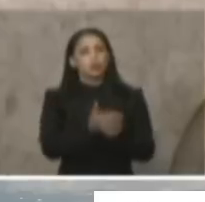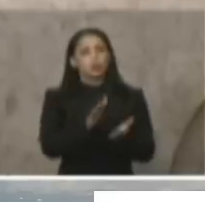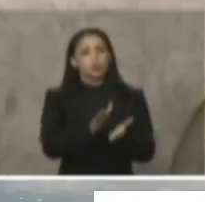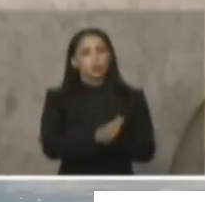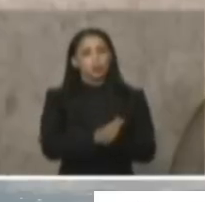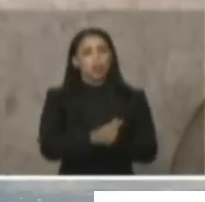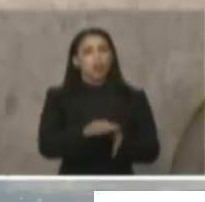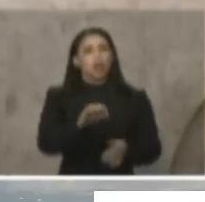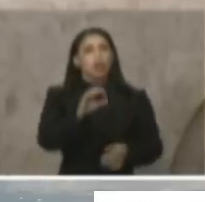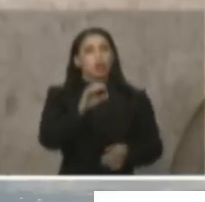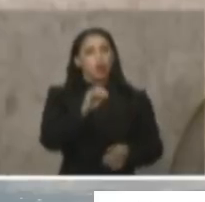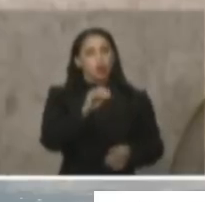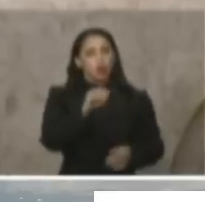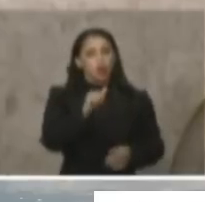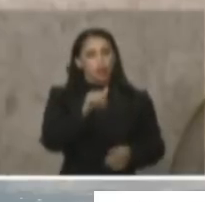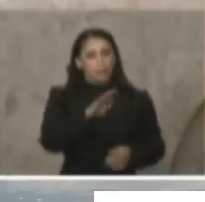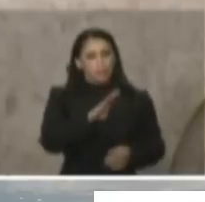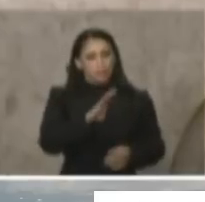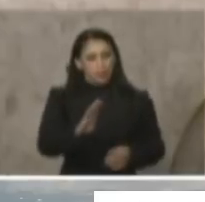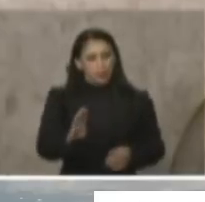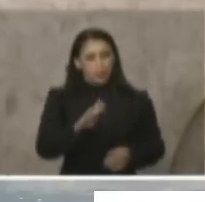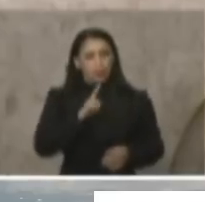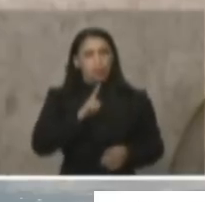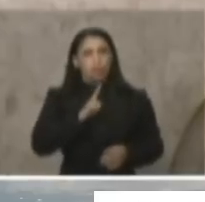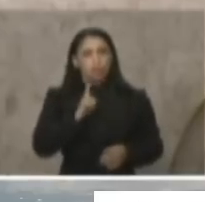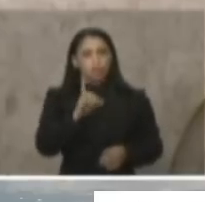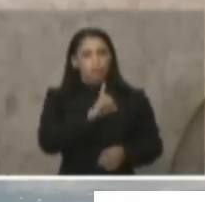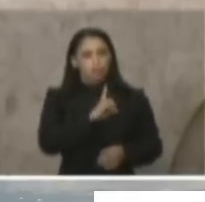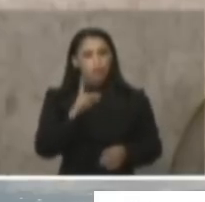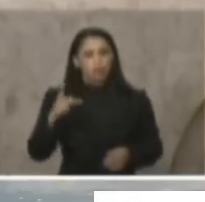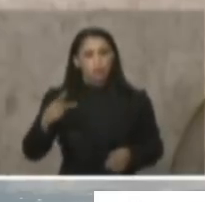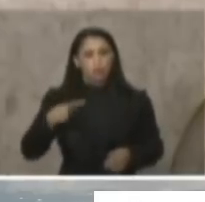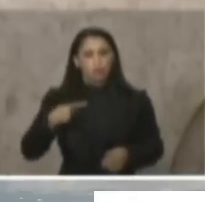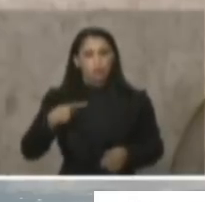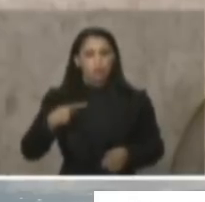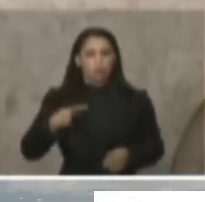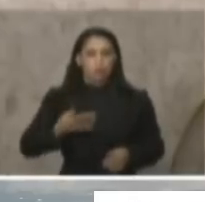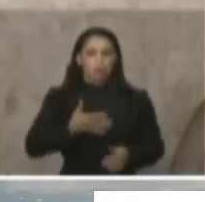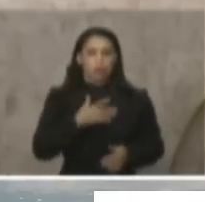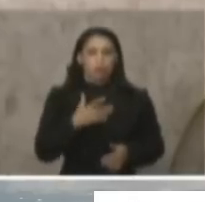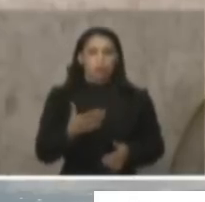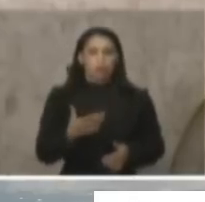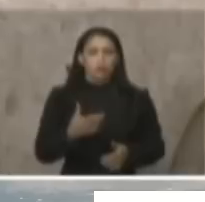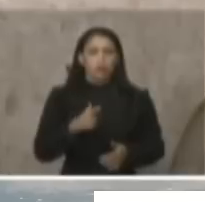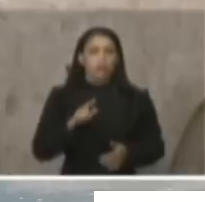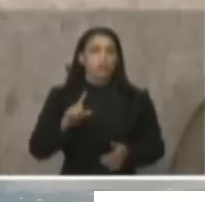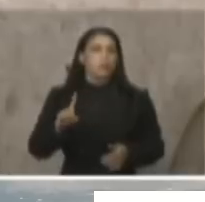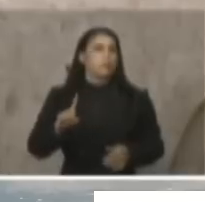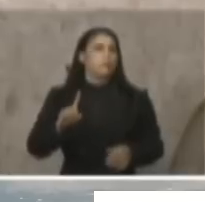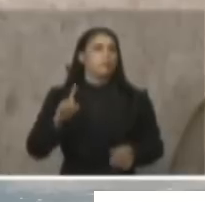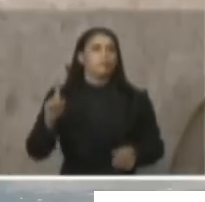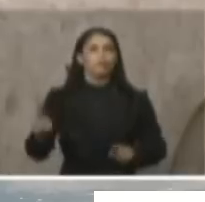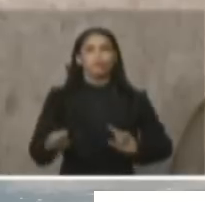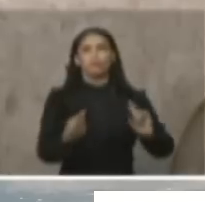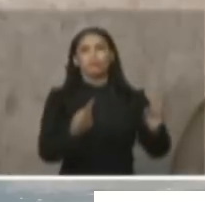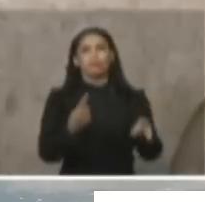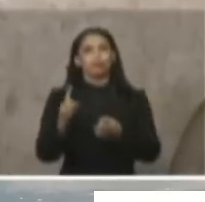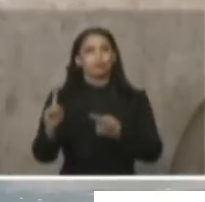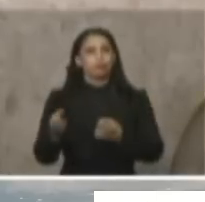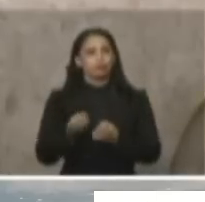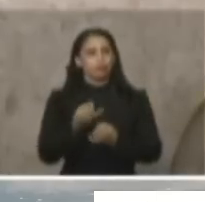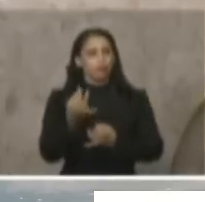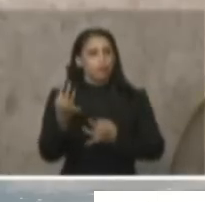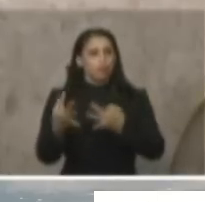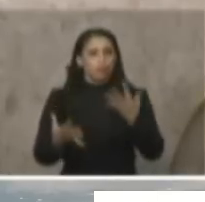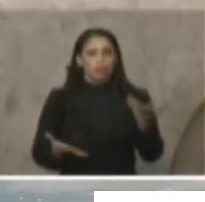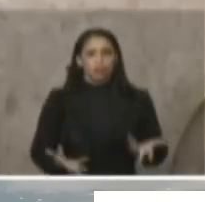nossa setor está a Gabriela Coelho ouviu nos últimos dias é de que seja uma gestão a um pouco mais com a stef fora